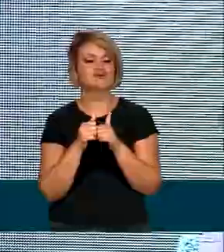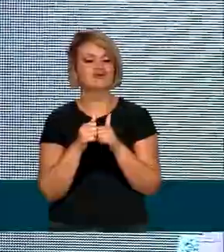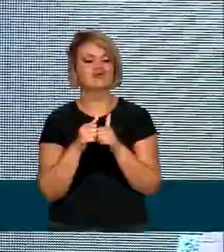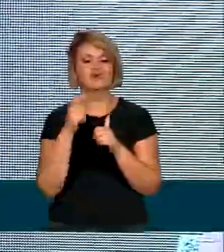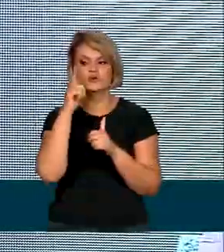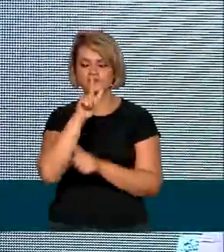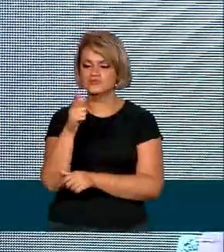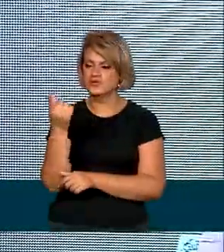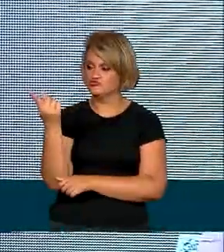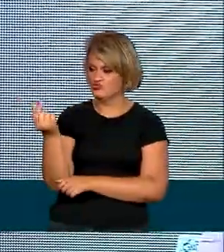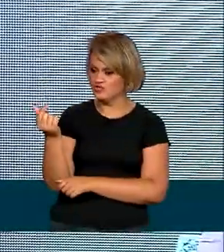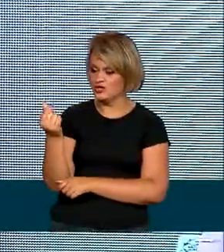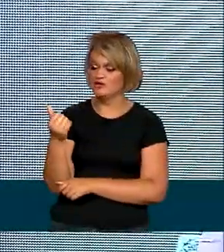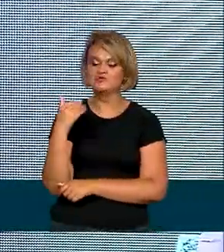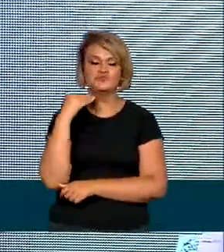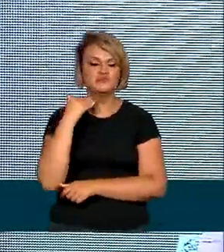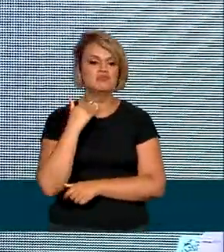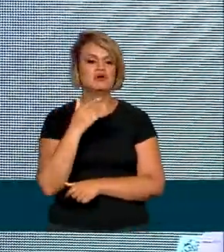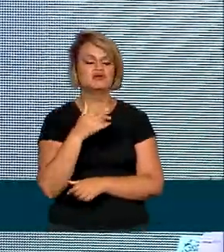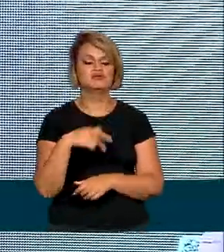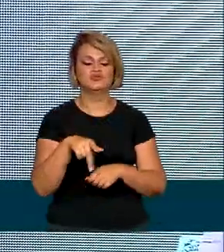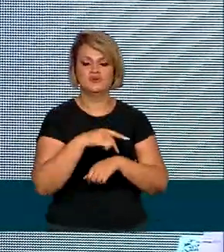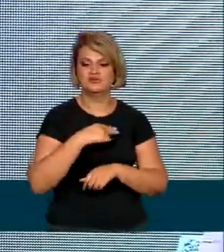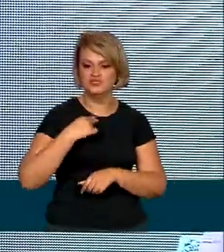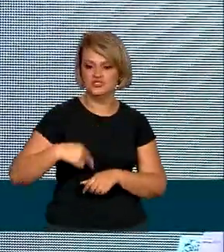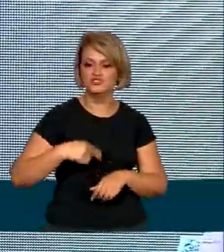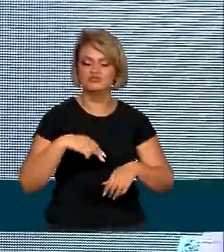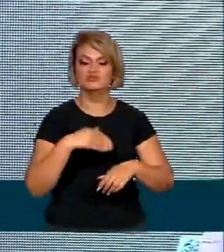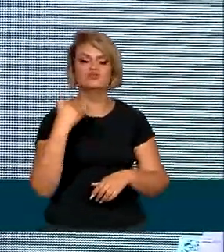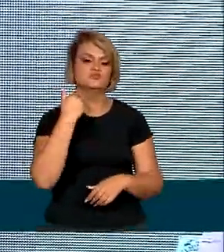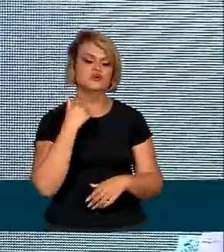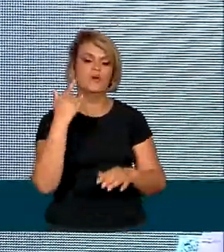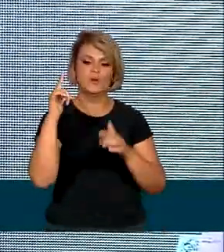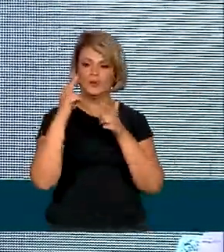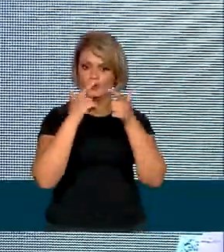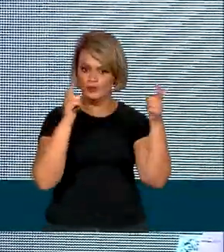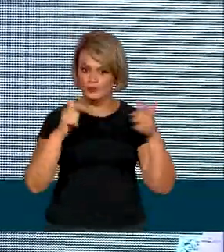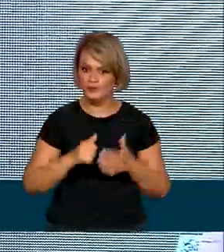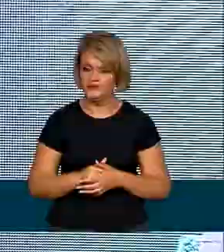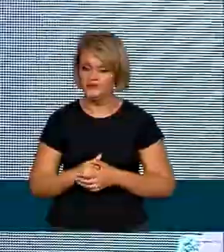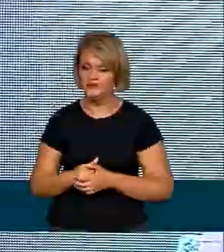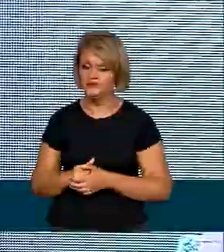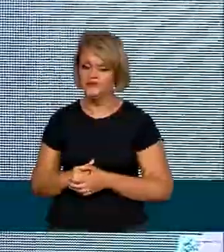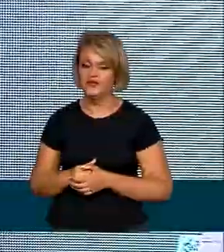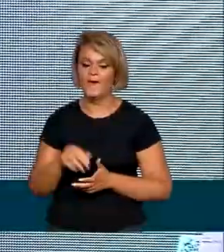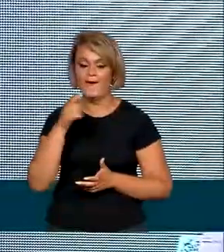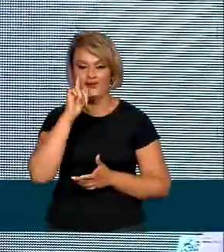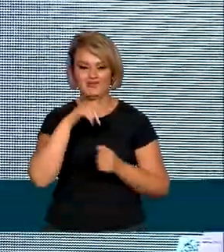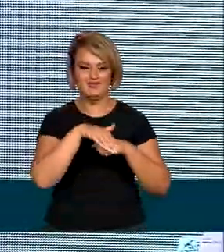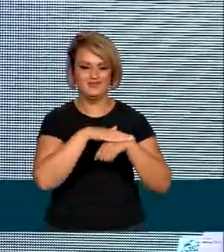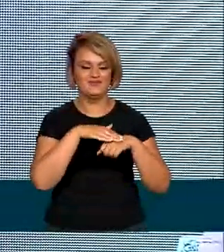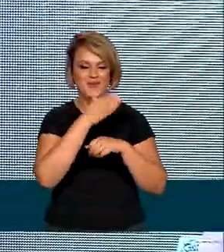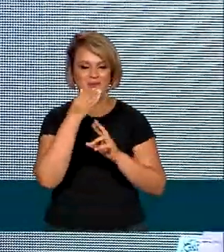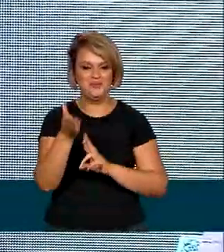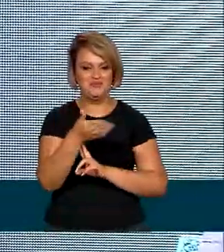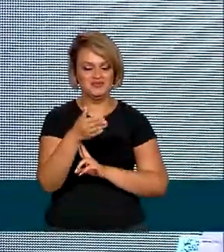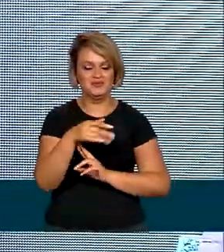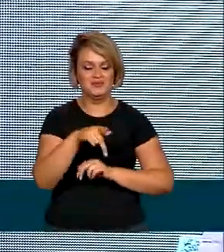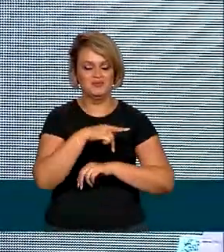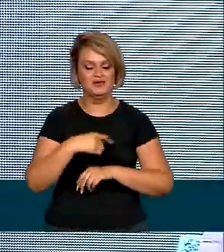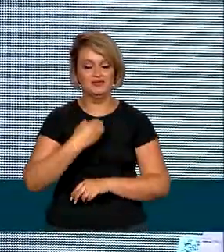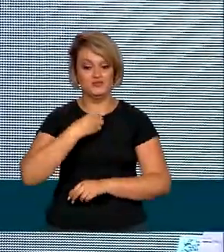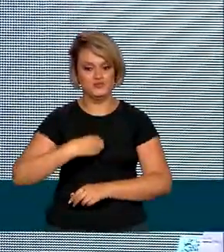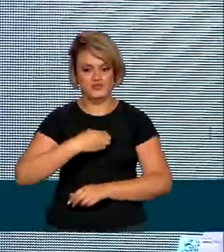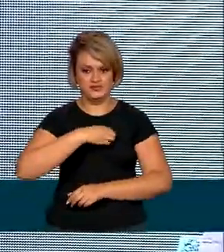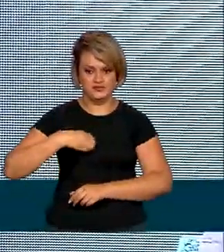recursos de bancos chineses ou de outros bancos ontem conversava com o embaixador da Suíça